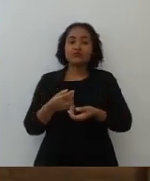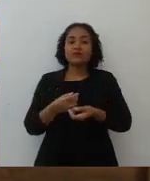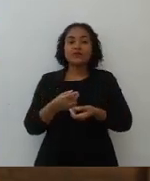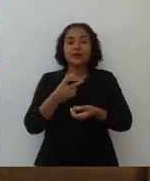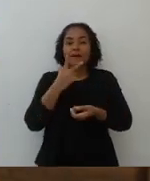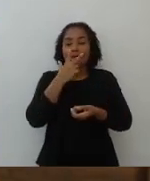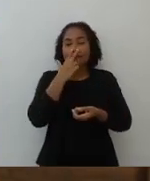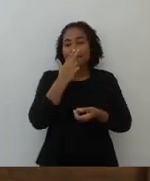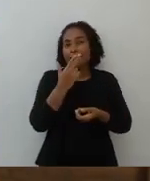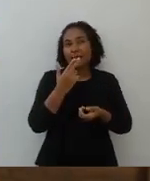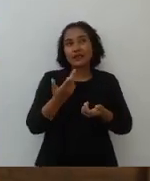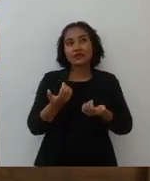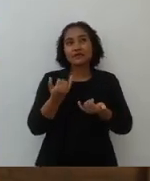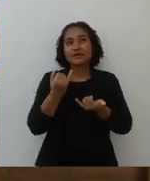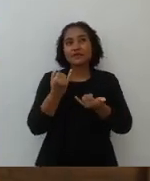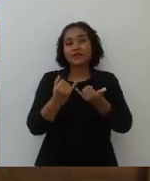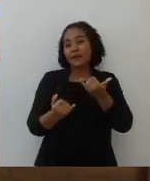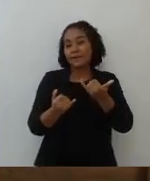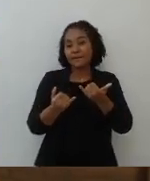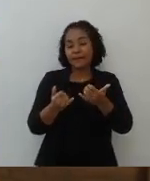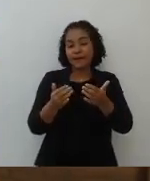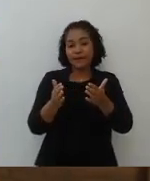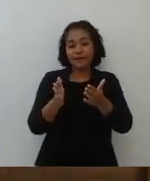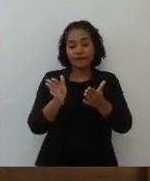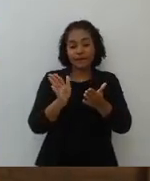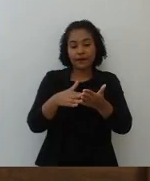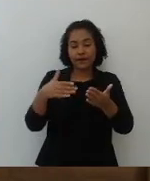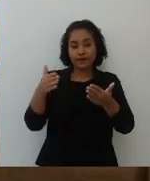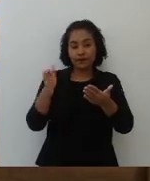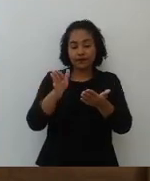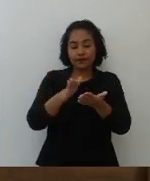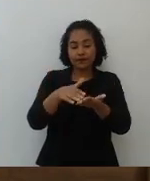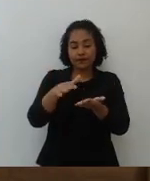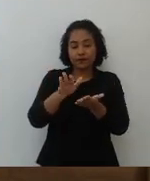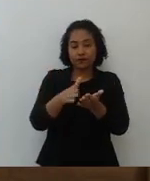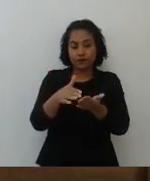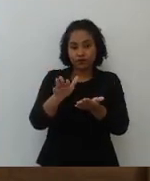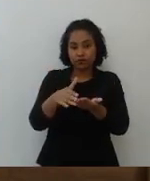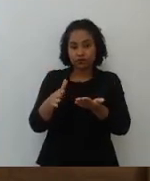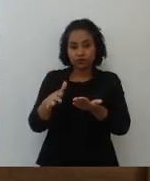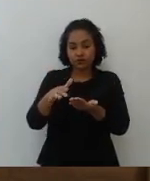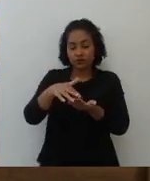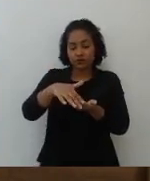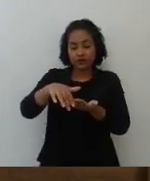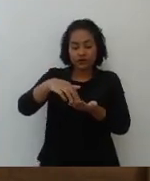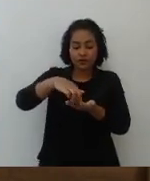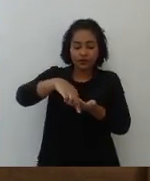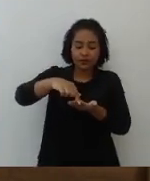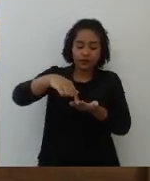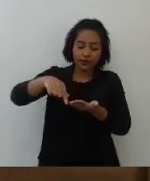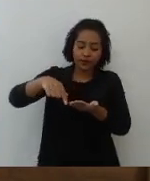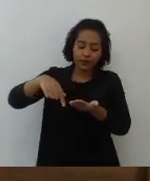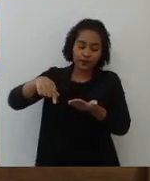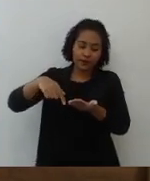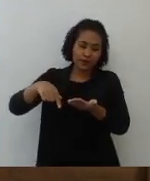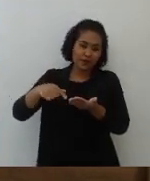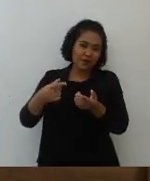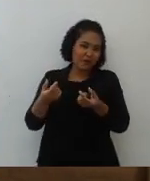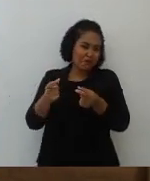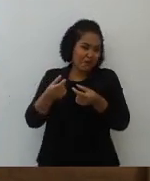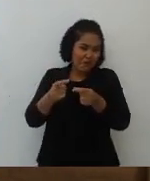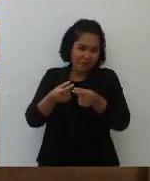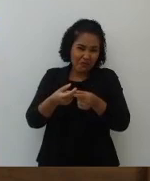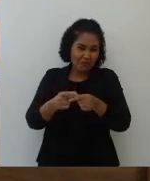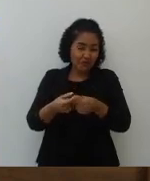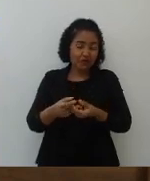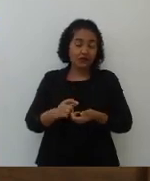fossem pequenos pelinhos que batem e acontece essa movimentação. São os cílios, que são estruturas bem menores. Já